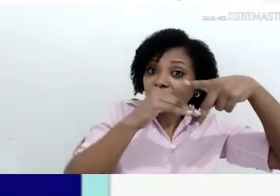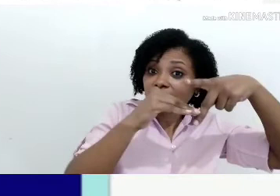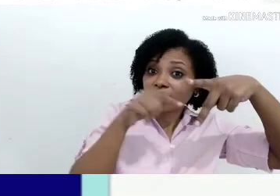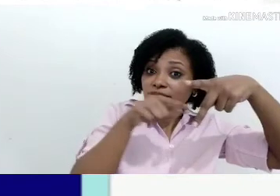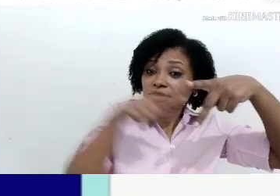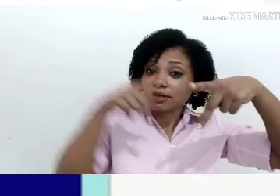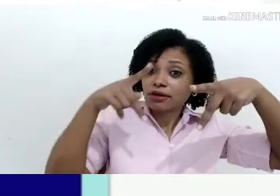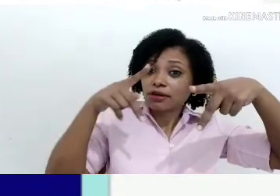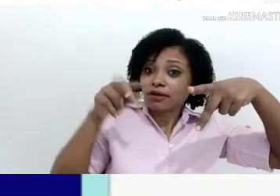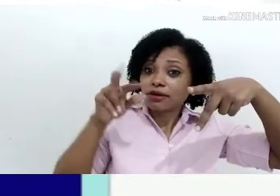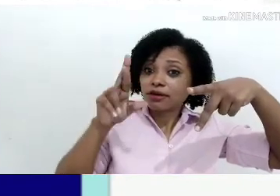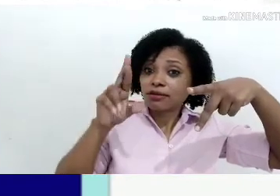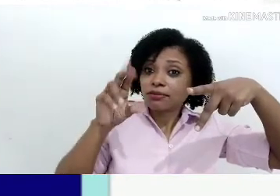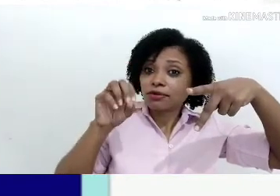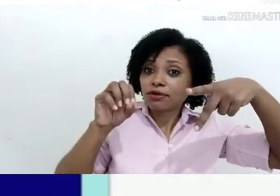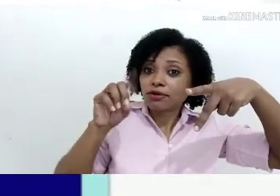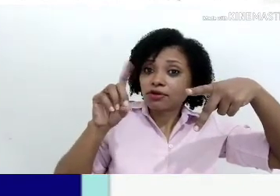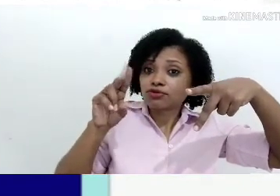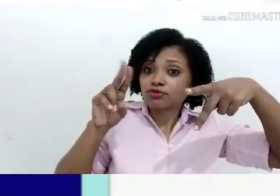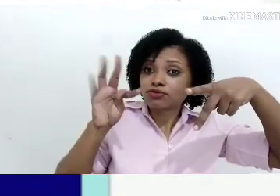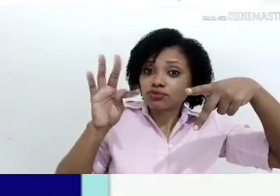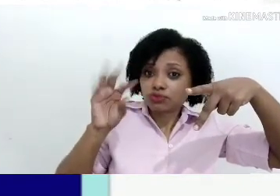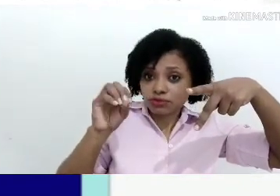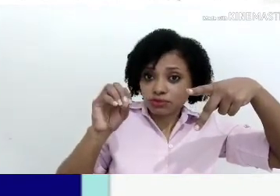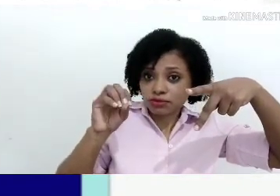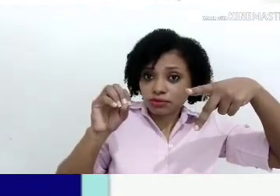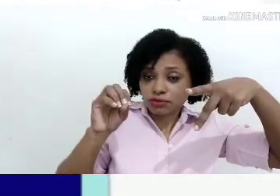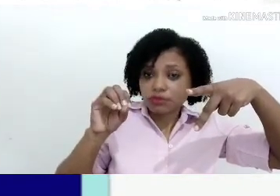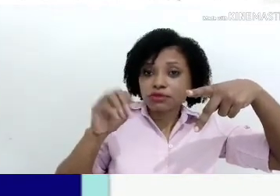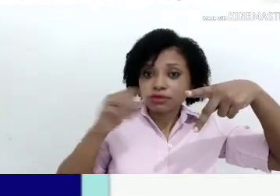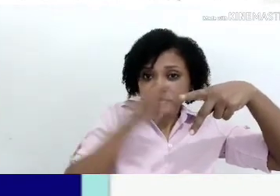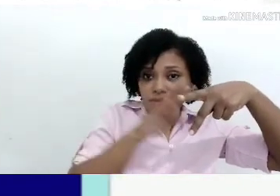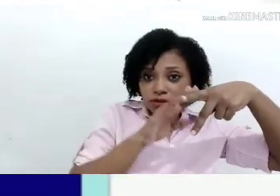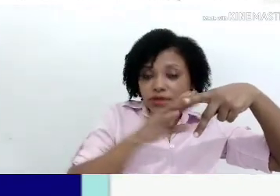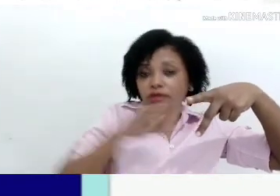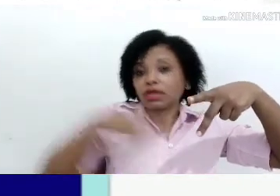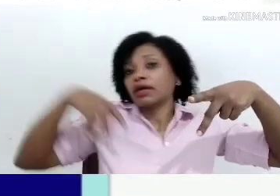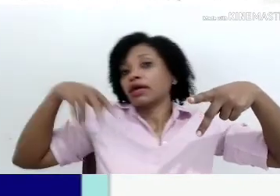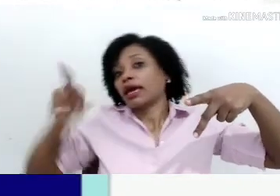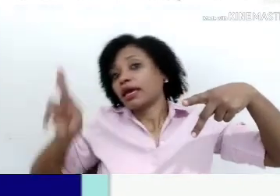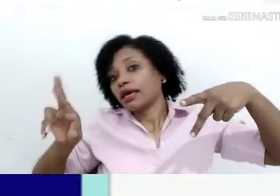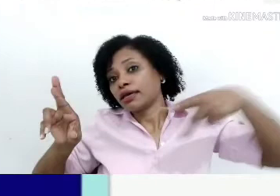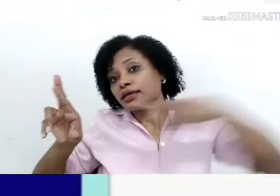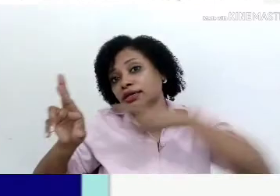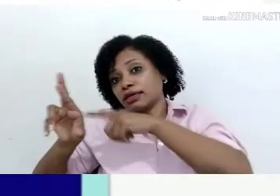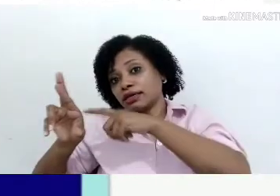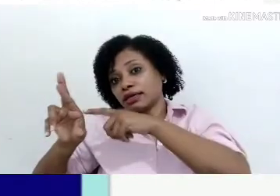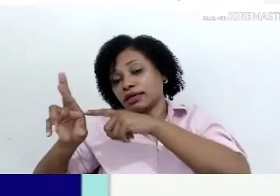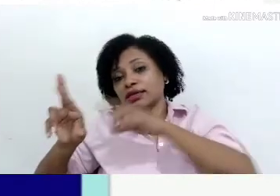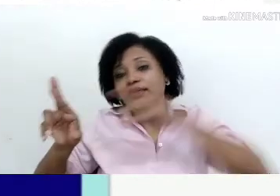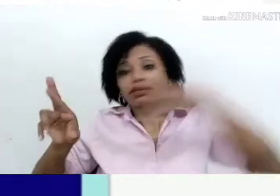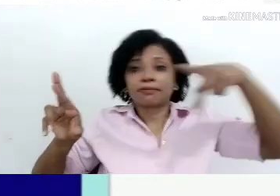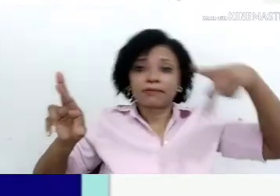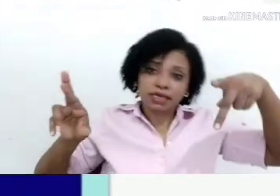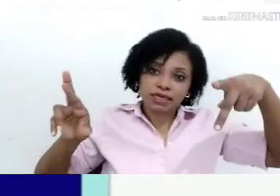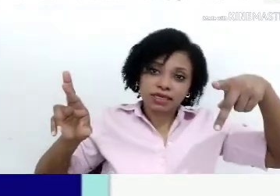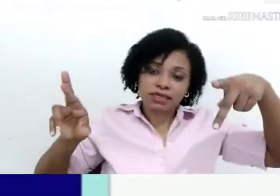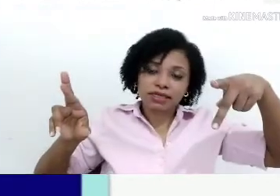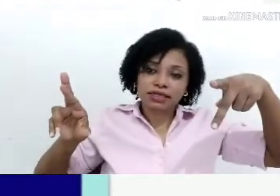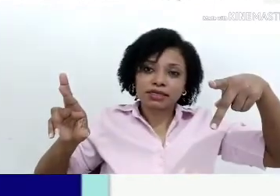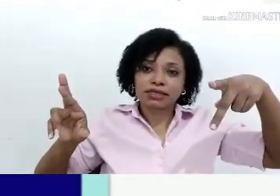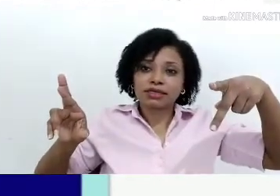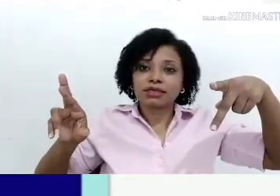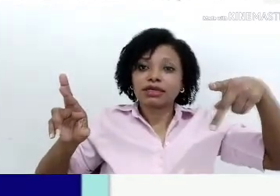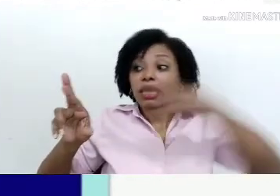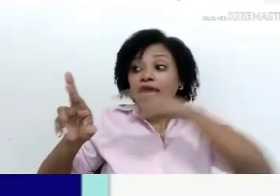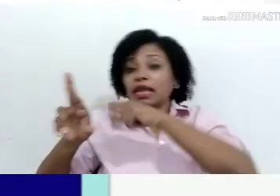começar, a gente tem que ter o quê? Os reagentes. Então, é o produto, a entalpia, a energia do produto, menos